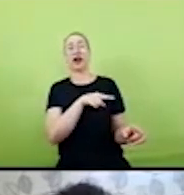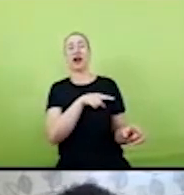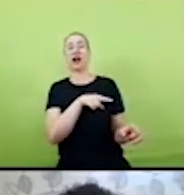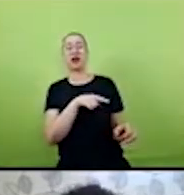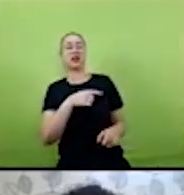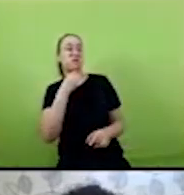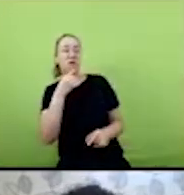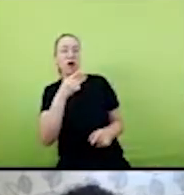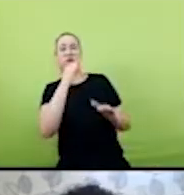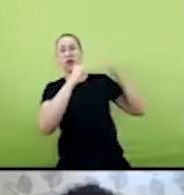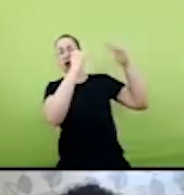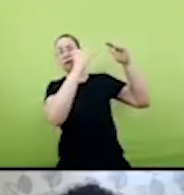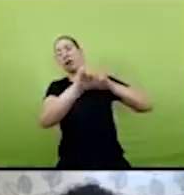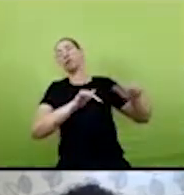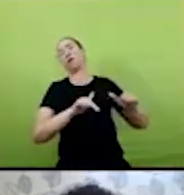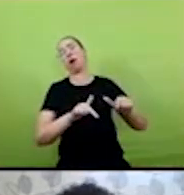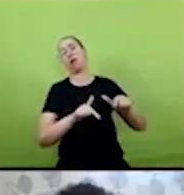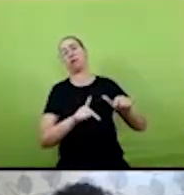são formas de